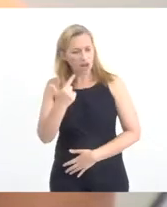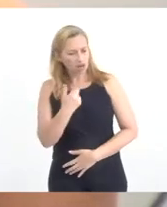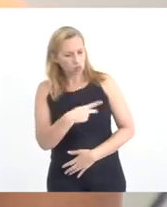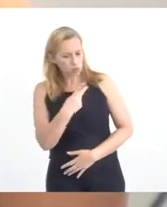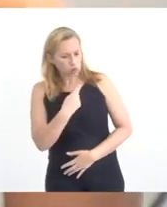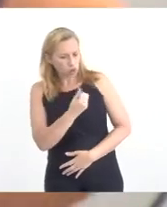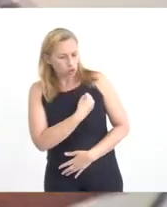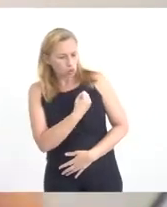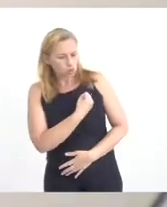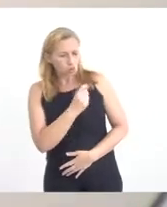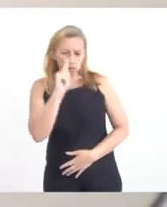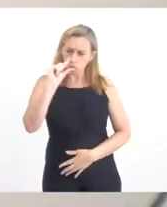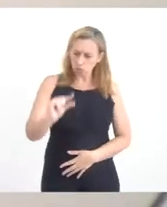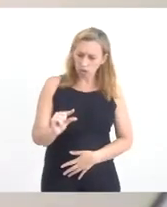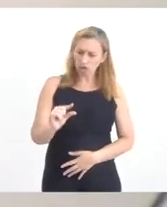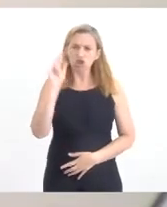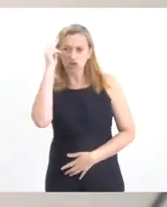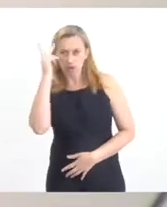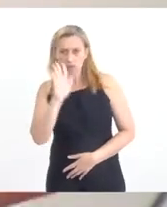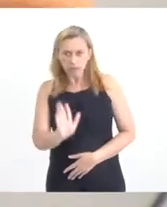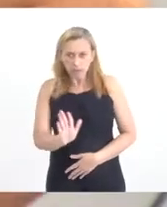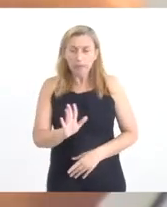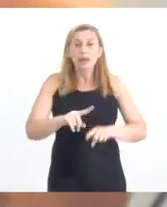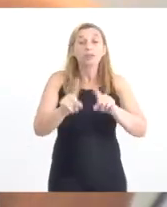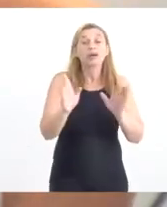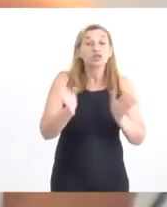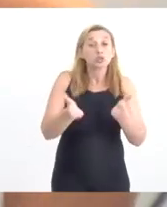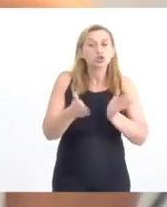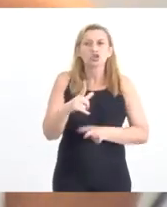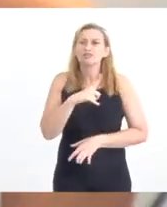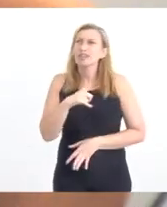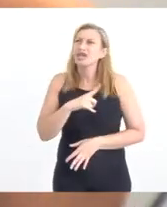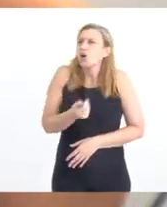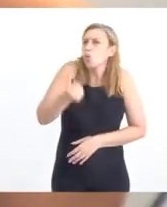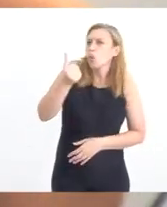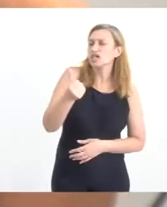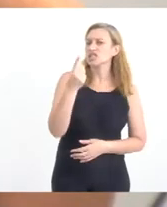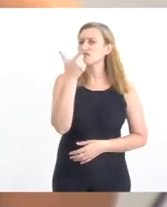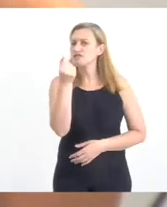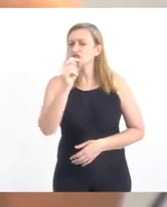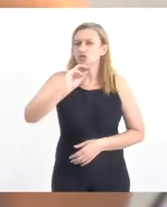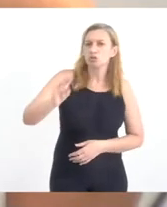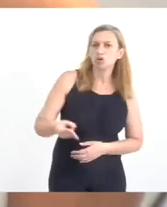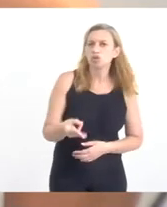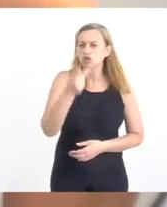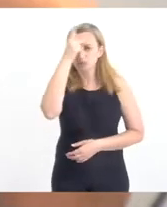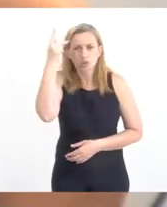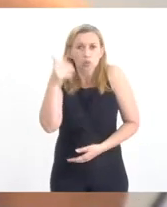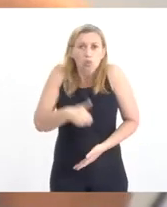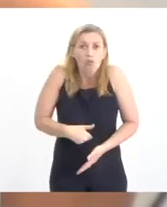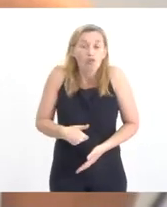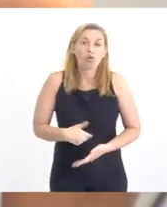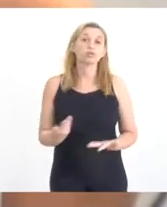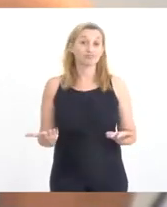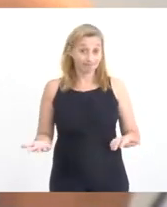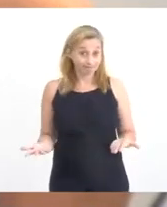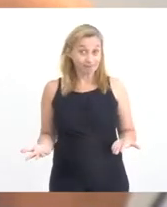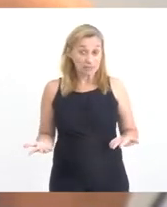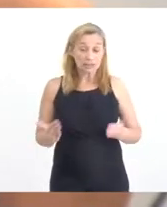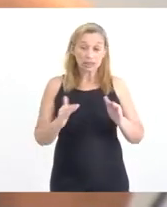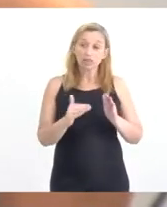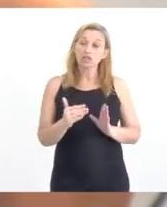são baixos na historicamente e hoje a gente tem quase 20 milhões de brasileiros só sobre fome então a gente está